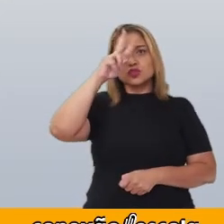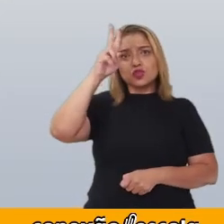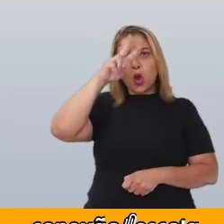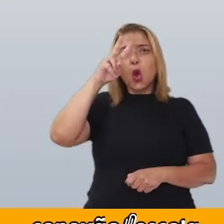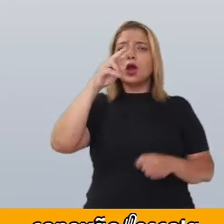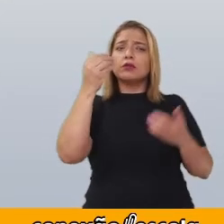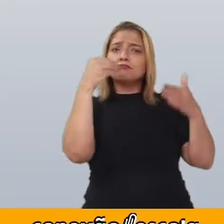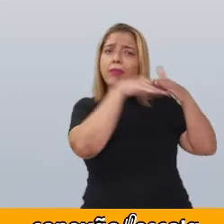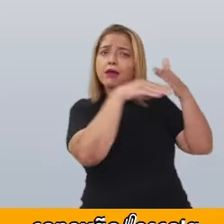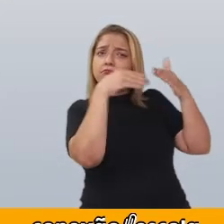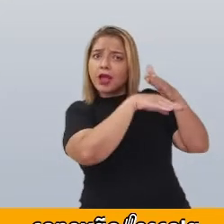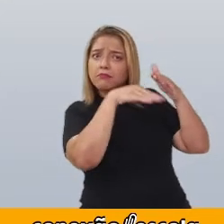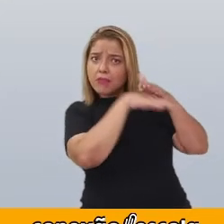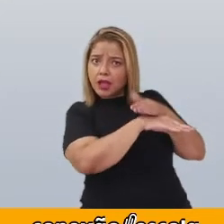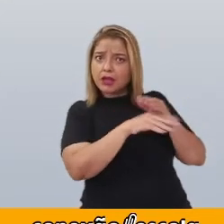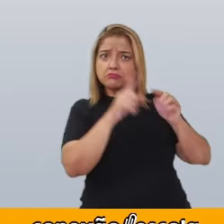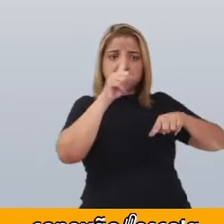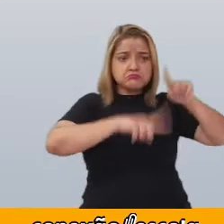material? Por quê?